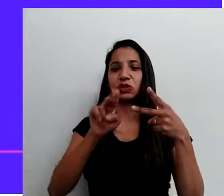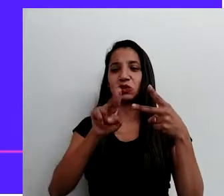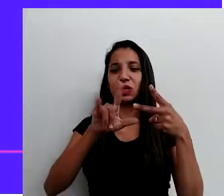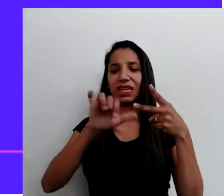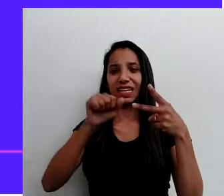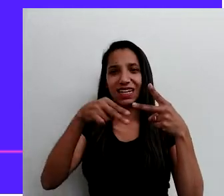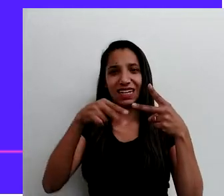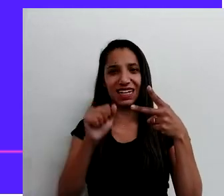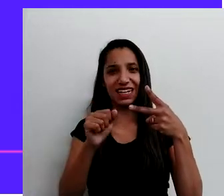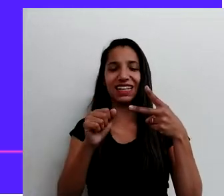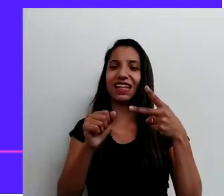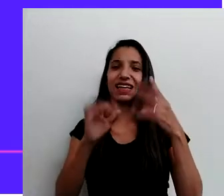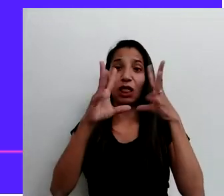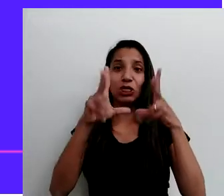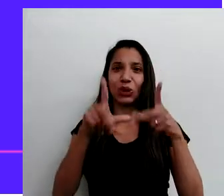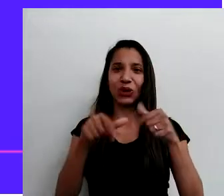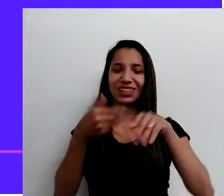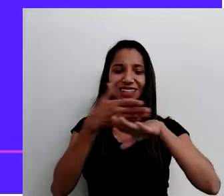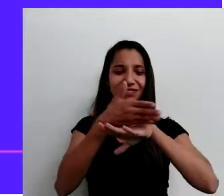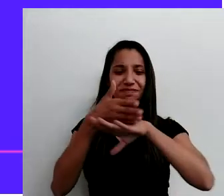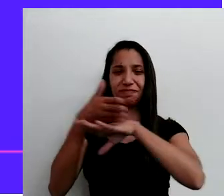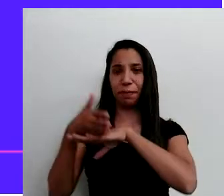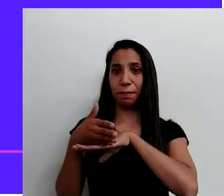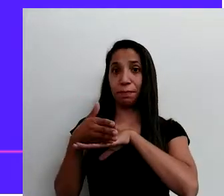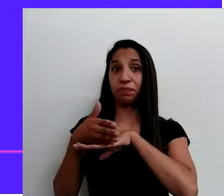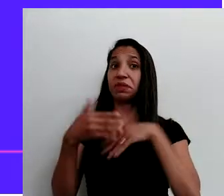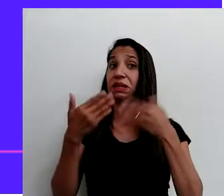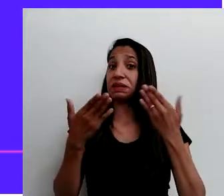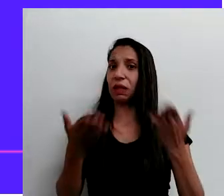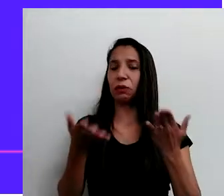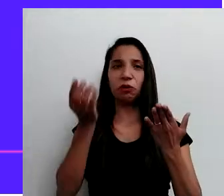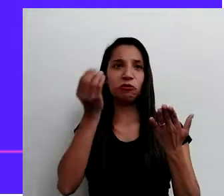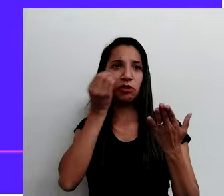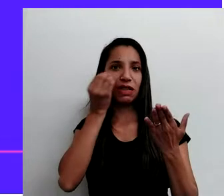aqui gastar esses 5 minutos.